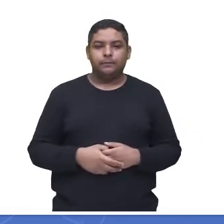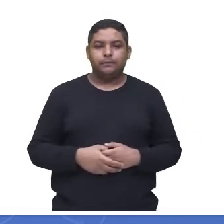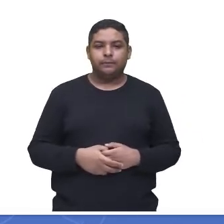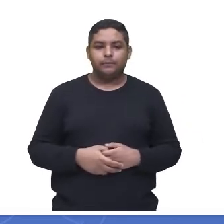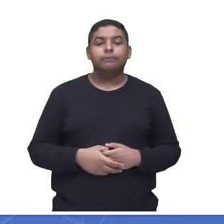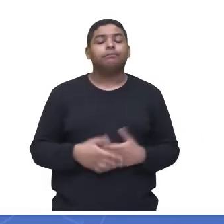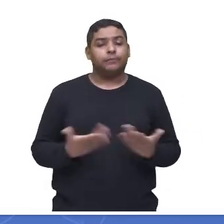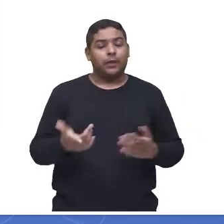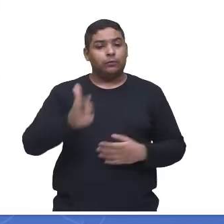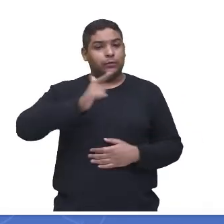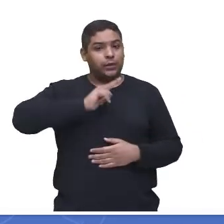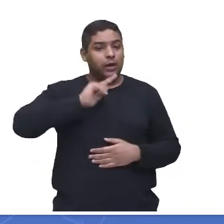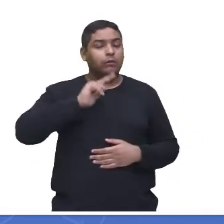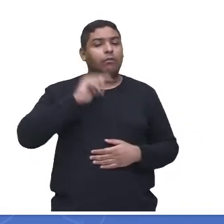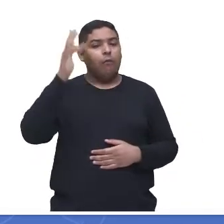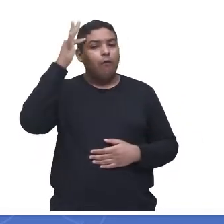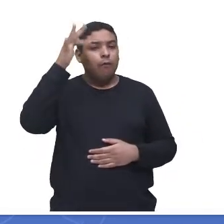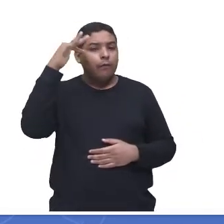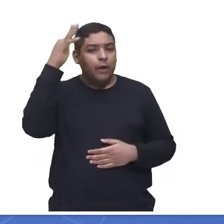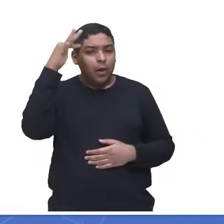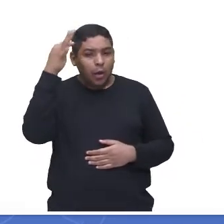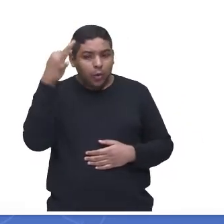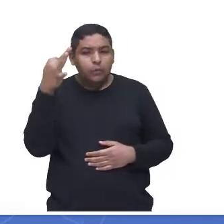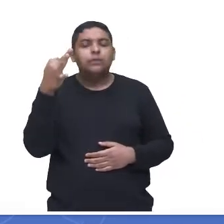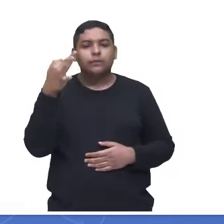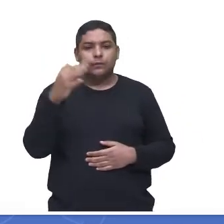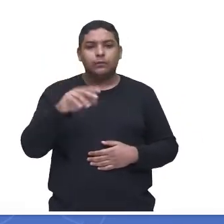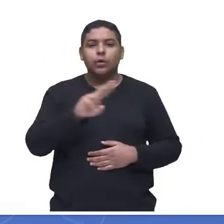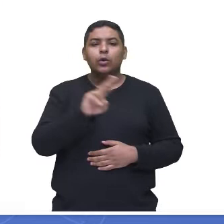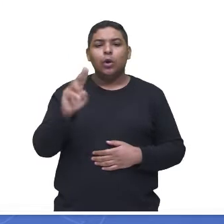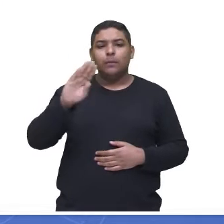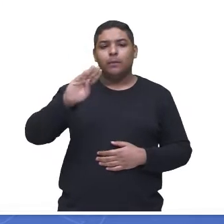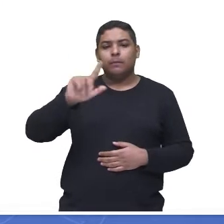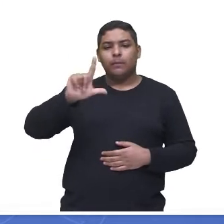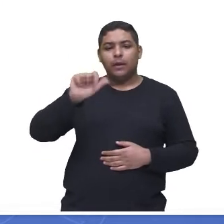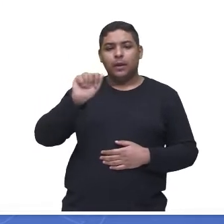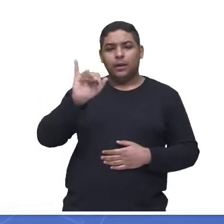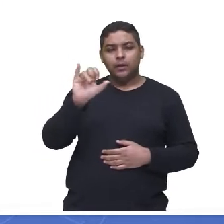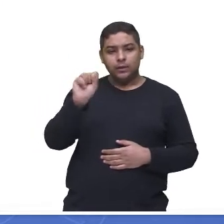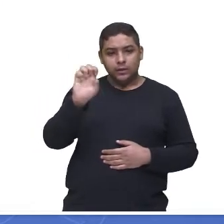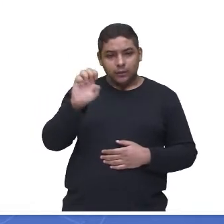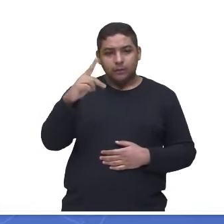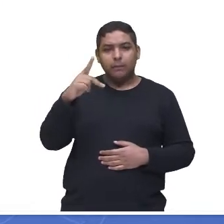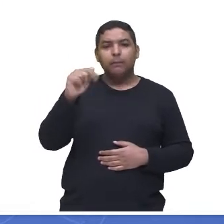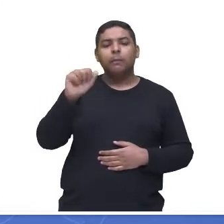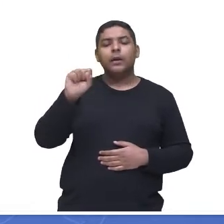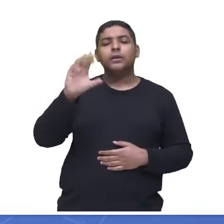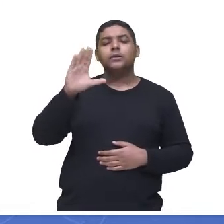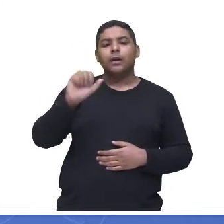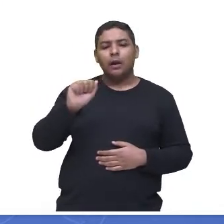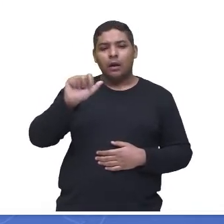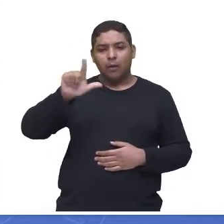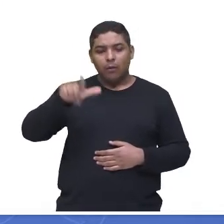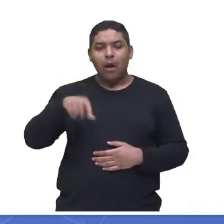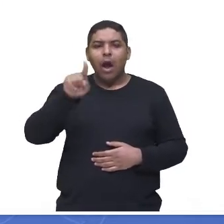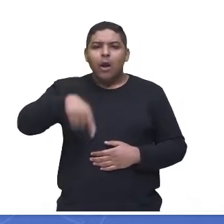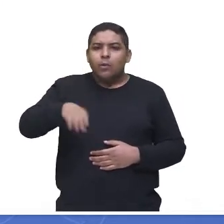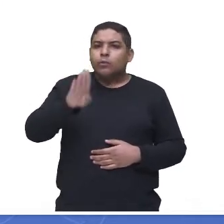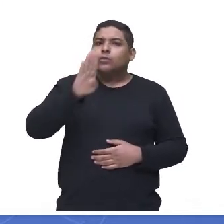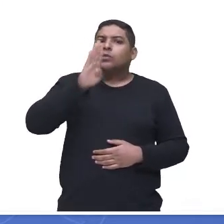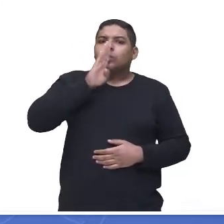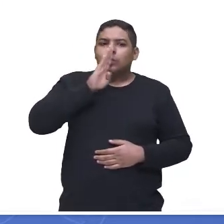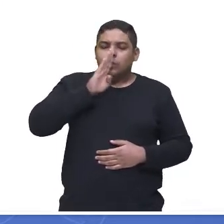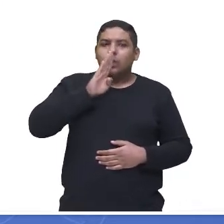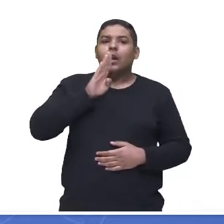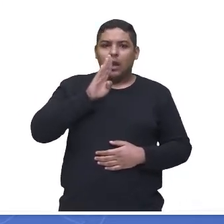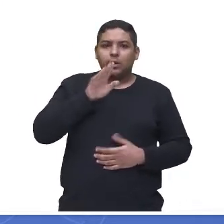tem um filósofo, né, Blaise Pascal, que ele dizia o seguinte, né, que o silêncio desses espaços infinitos